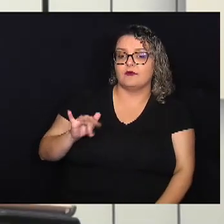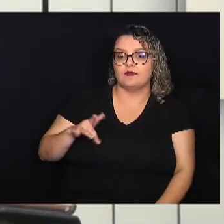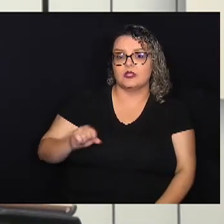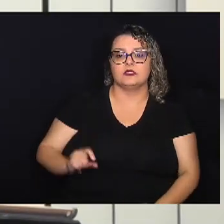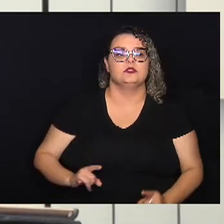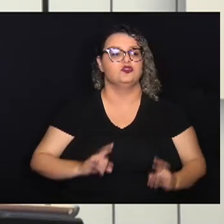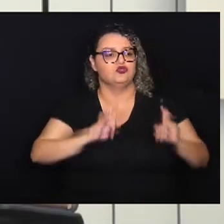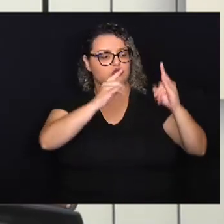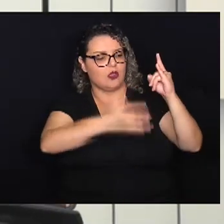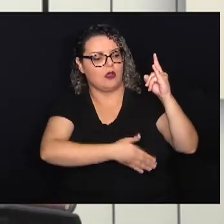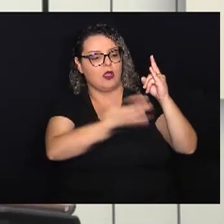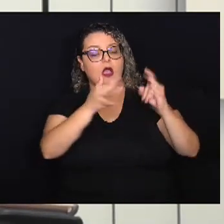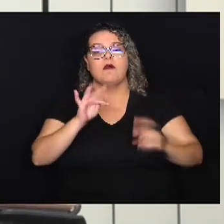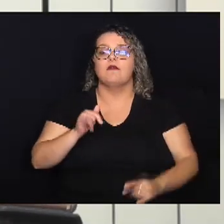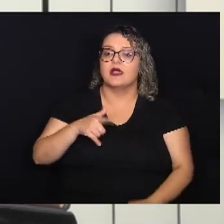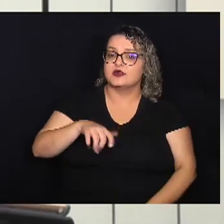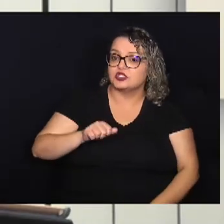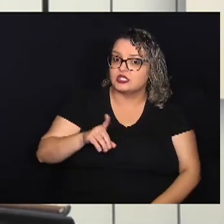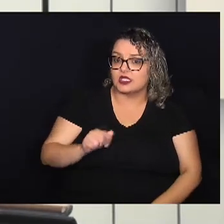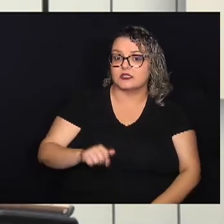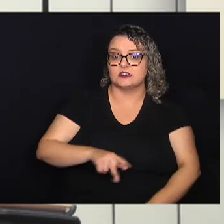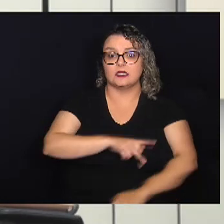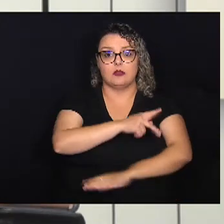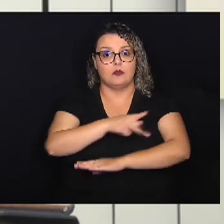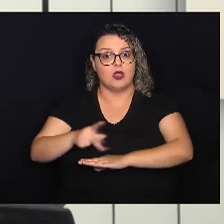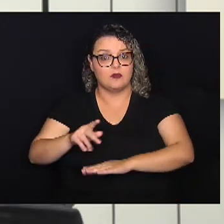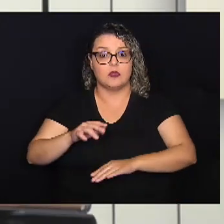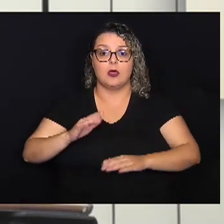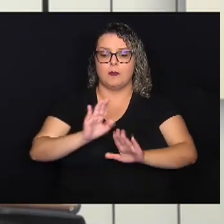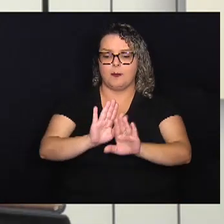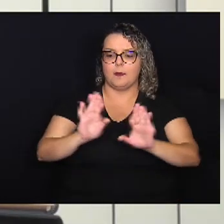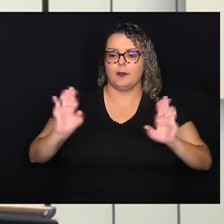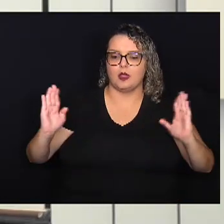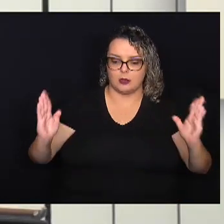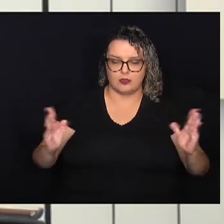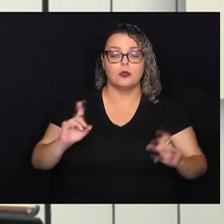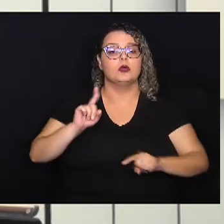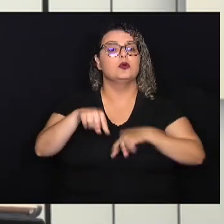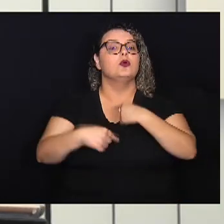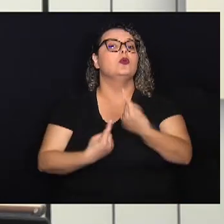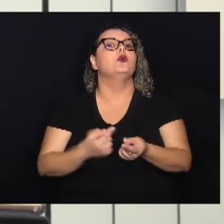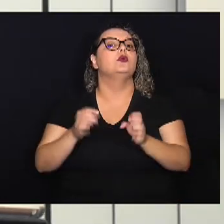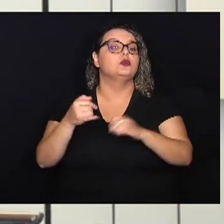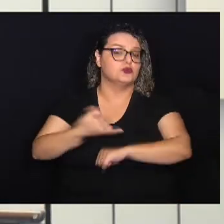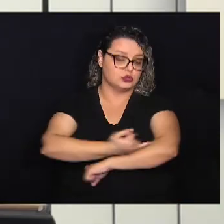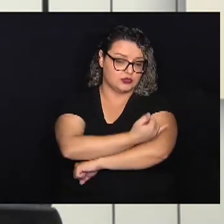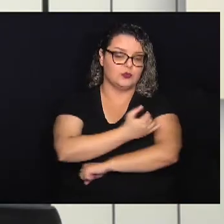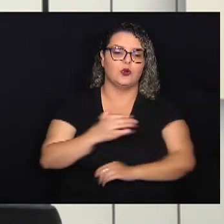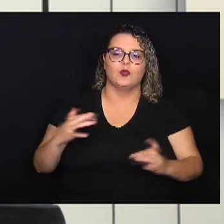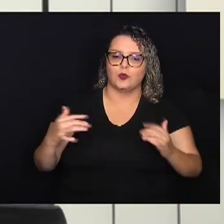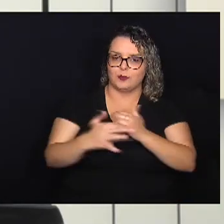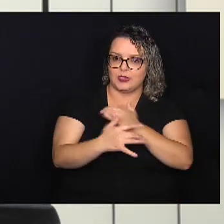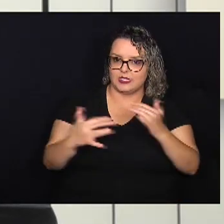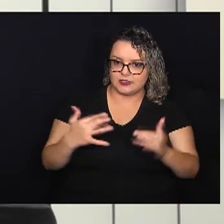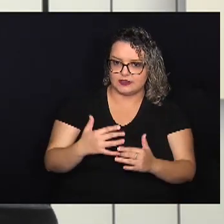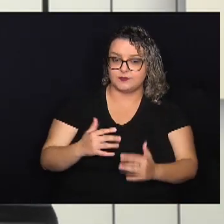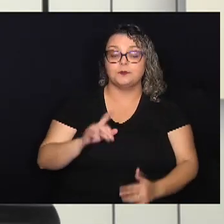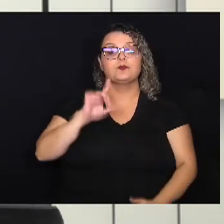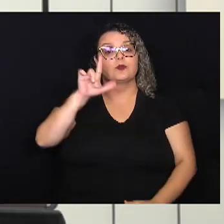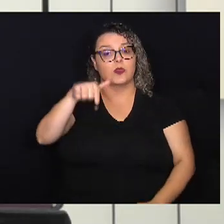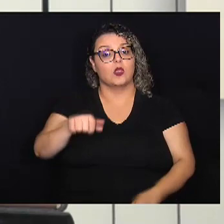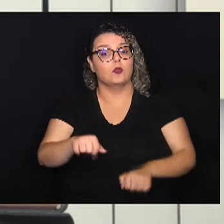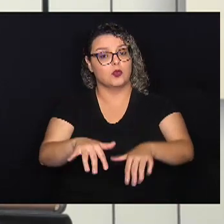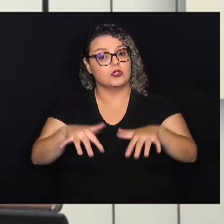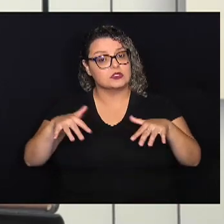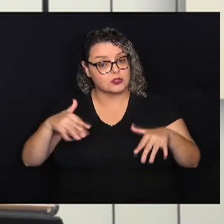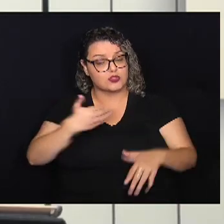edifícios, fachadas, pavimentos, passeios, muros e outras infraestruturas urbanas. Após a audiência